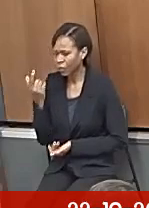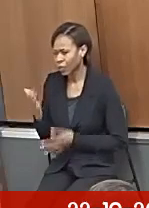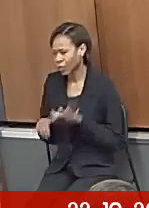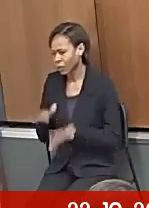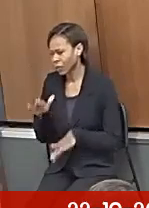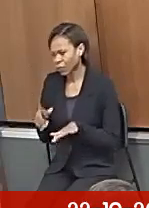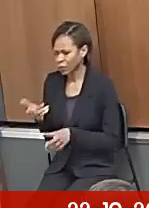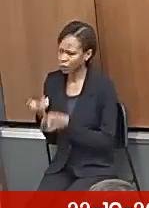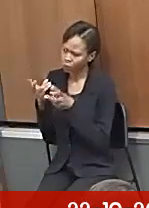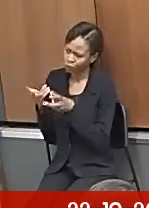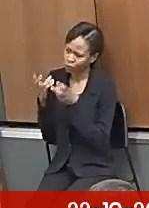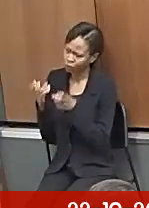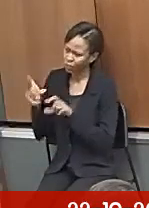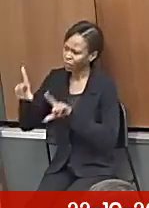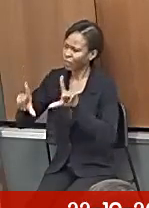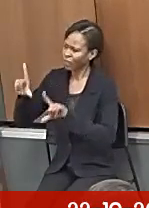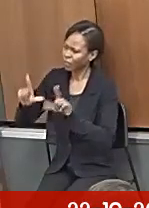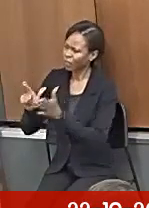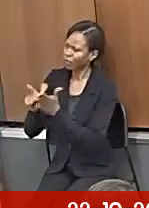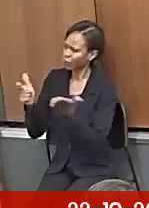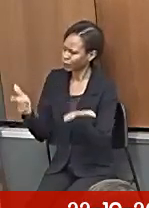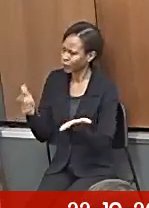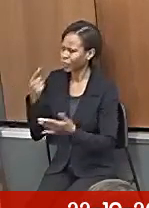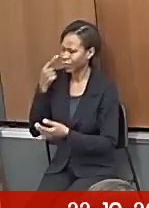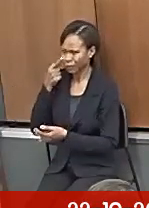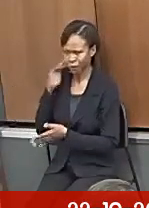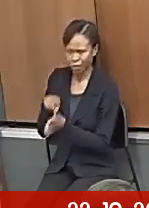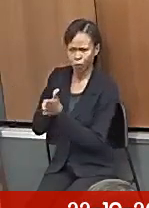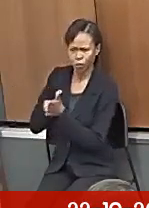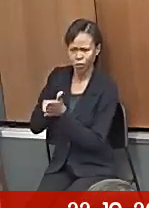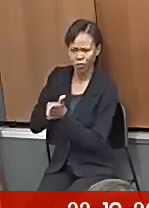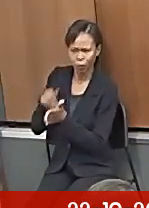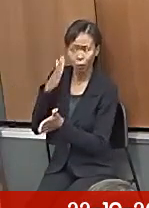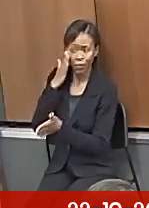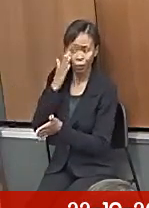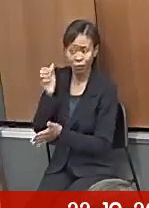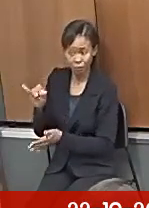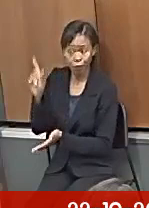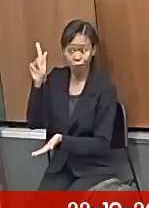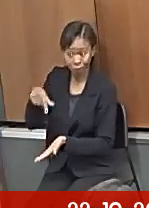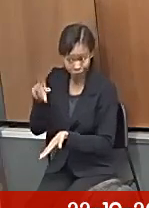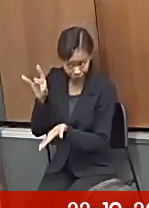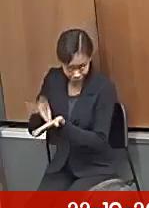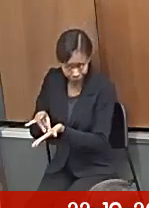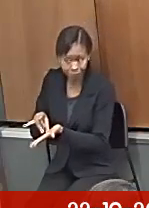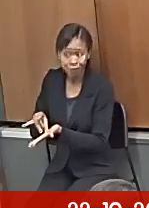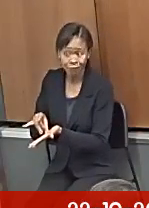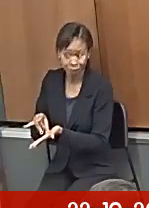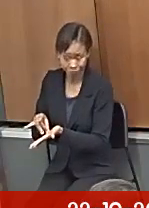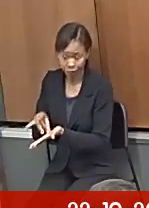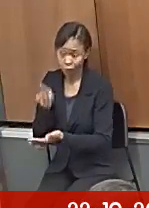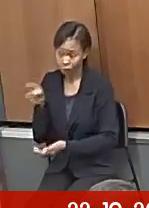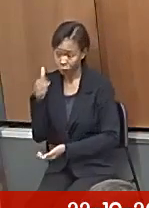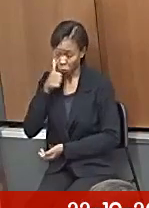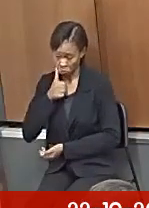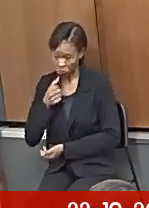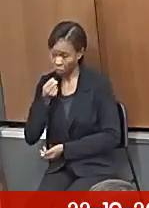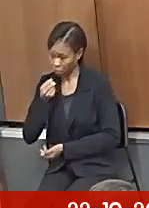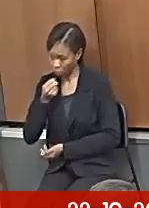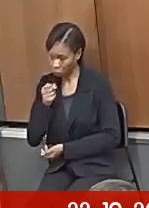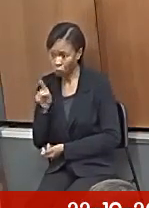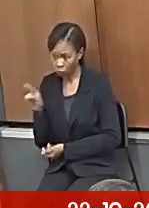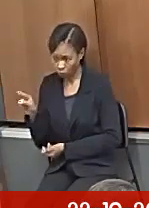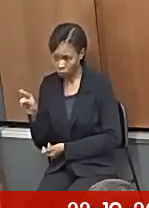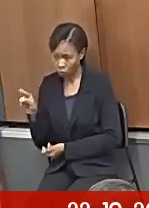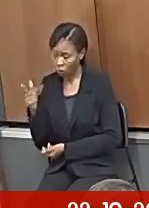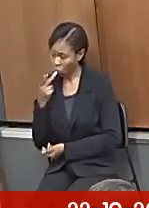as reportagens aí das mídias, a gente tem que pesquisar, inclusive, para saber se isso é verídico, se não é. Essa repórter mesmo, essa jornalista,